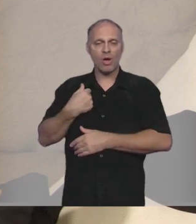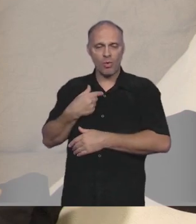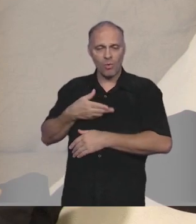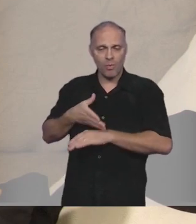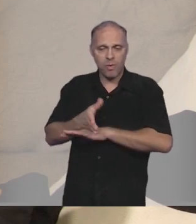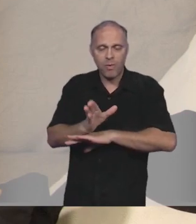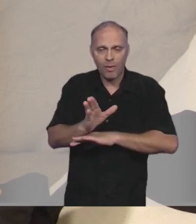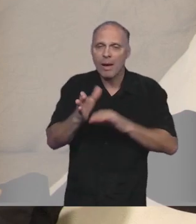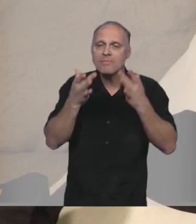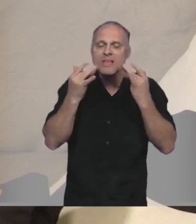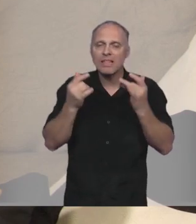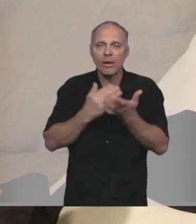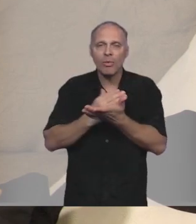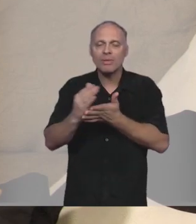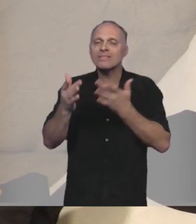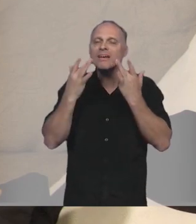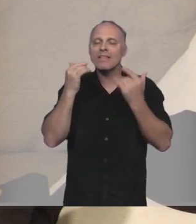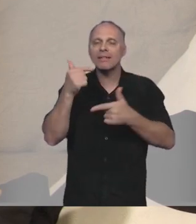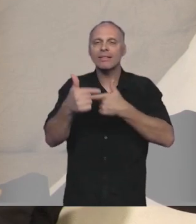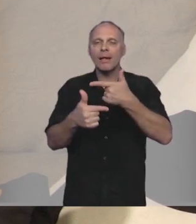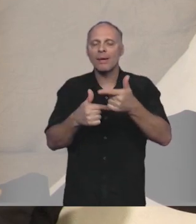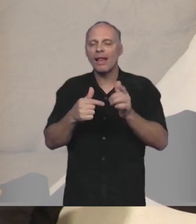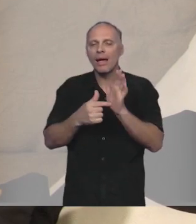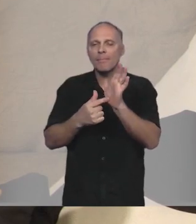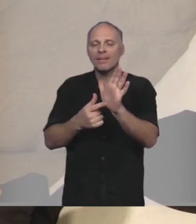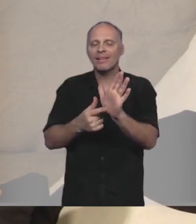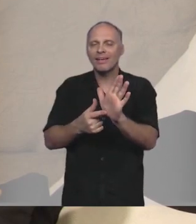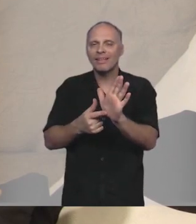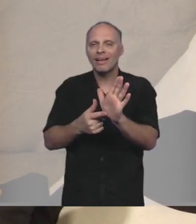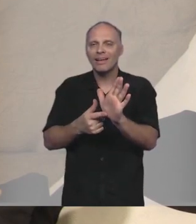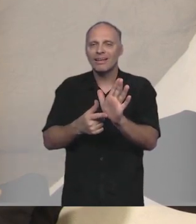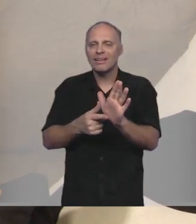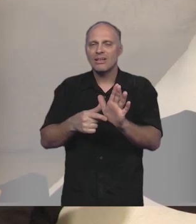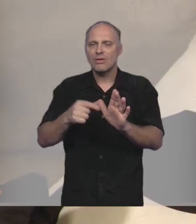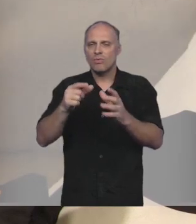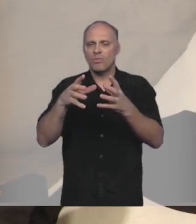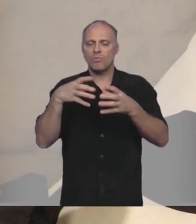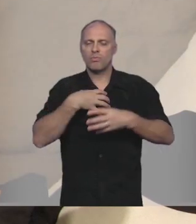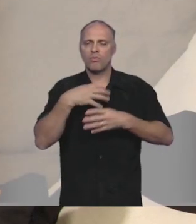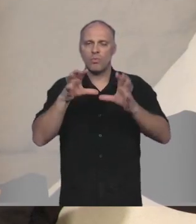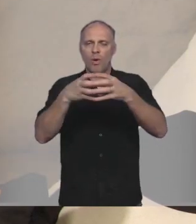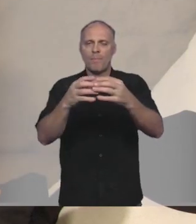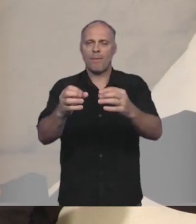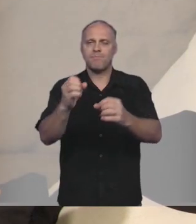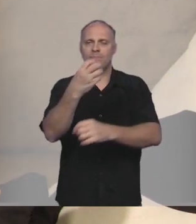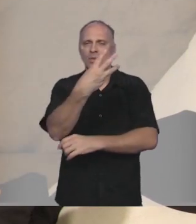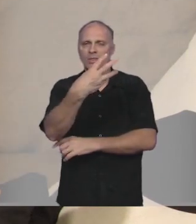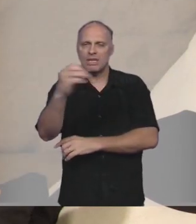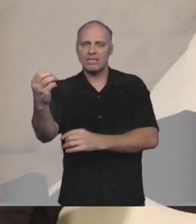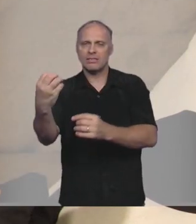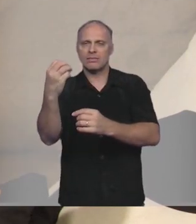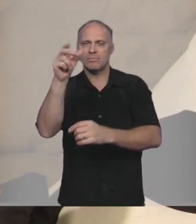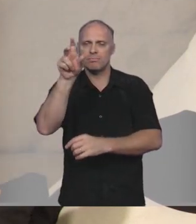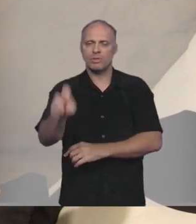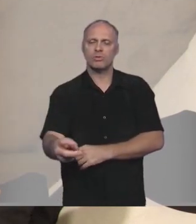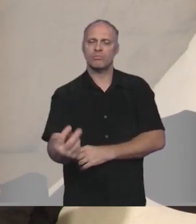em cena, a peça começar a trabalhar, numa plateia de 300 pessoas, uma não está rindo, e ela está olhando para